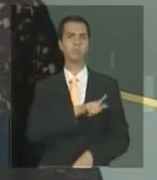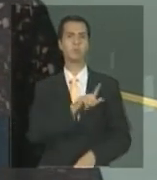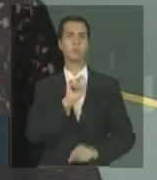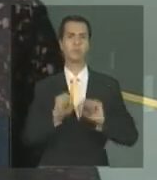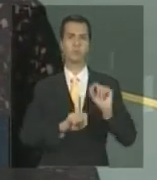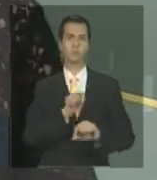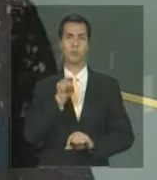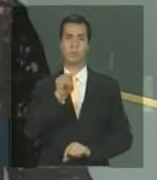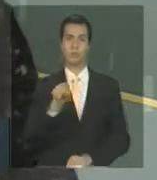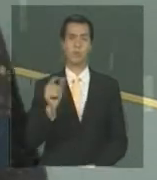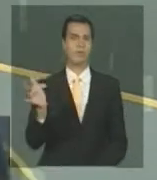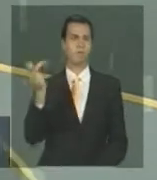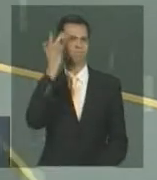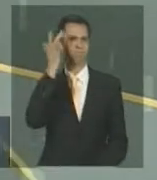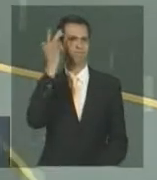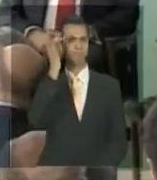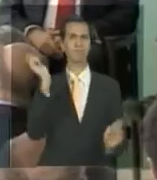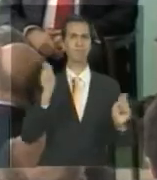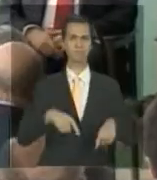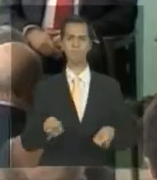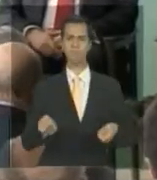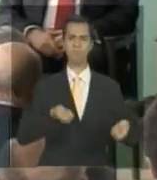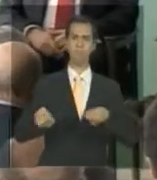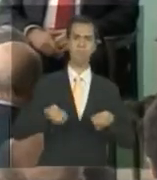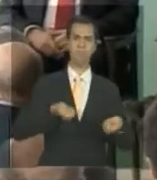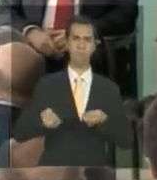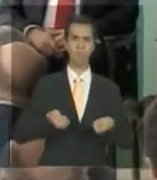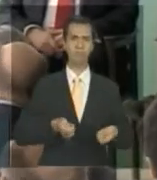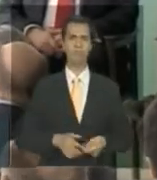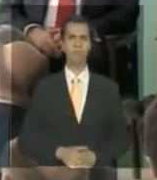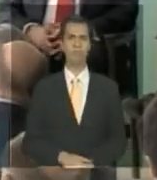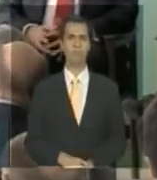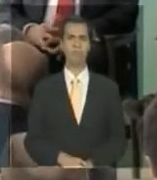pela sua capacidade de gestão e de comando.